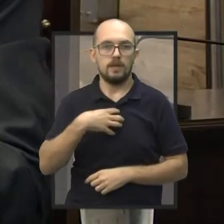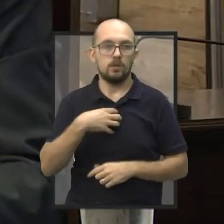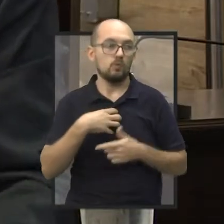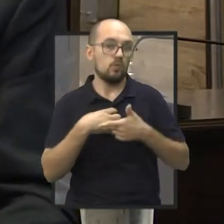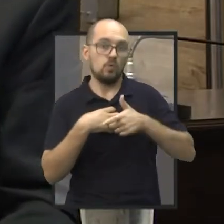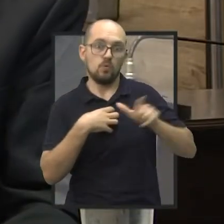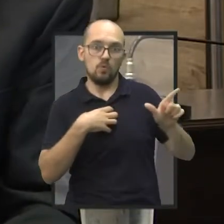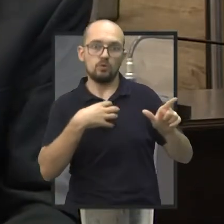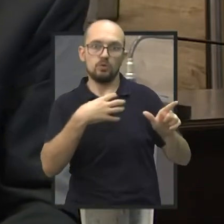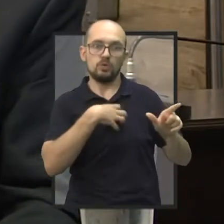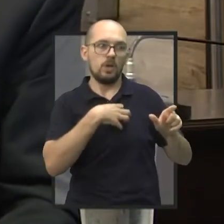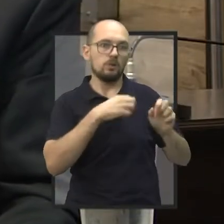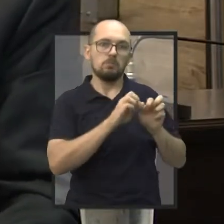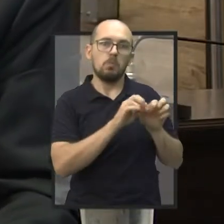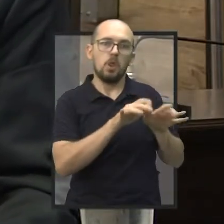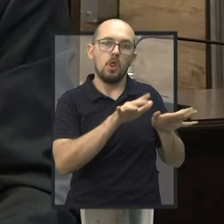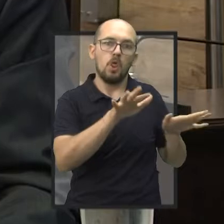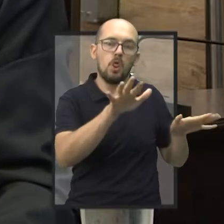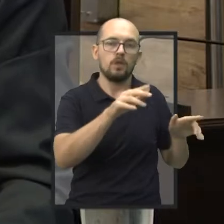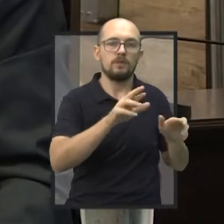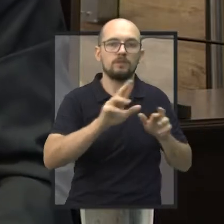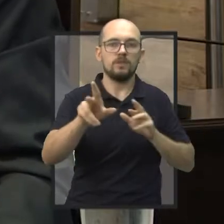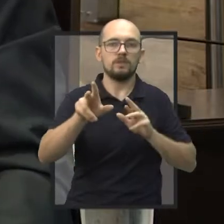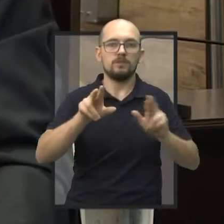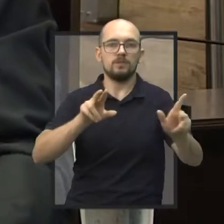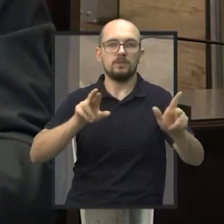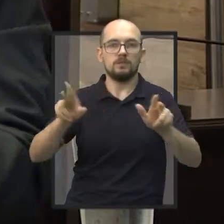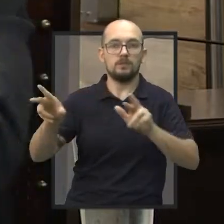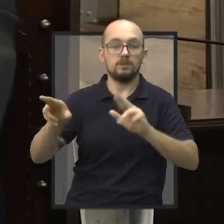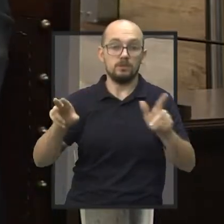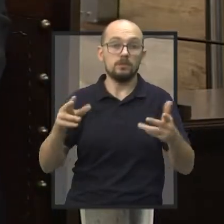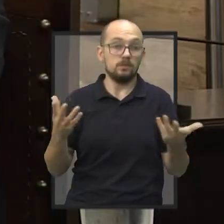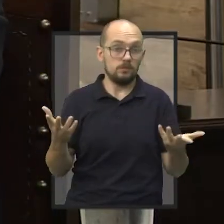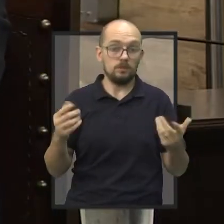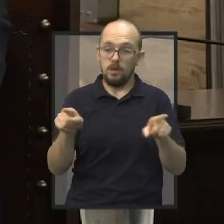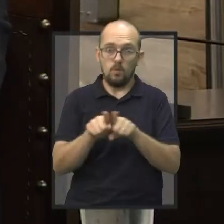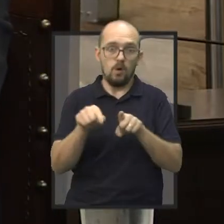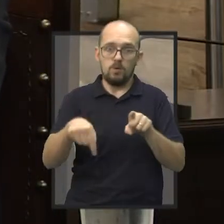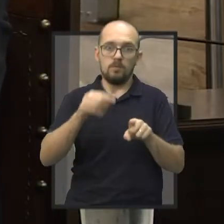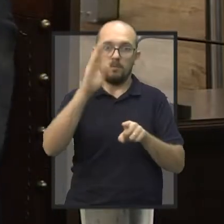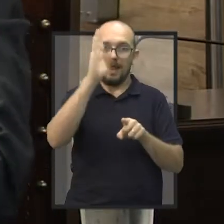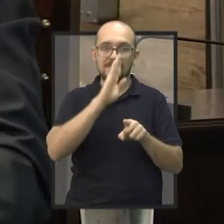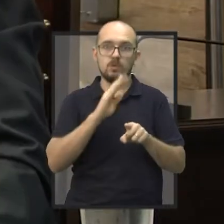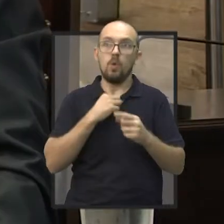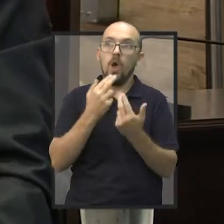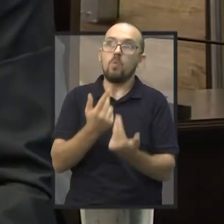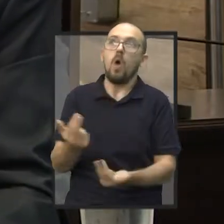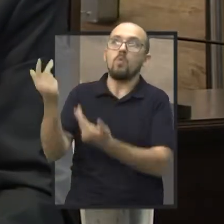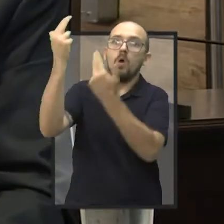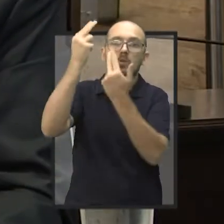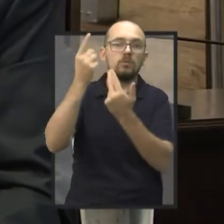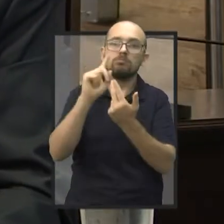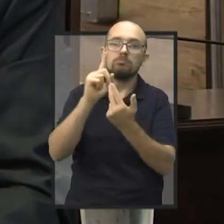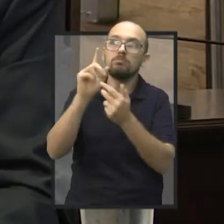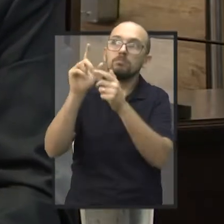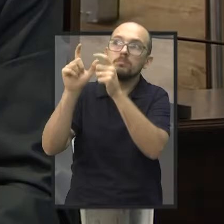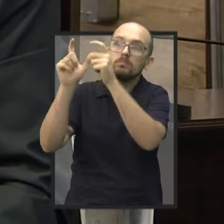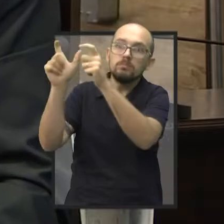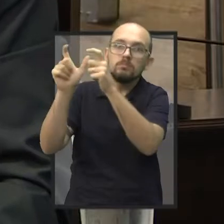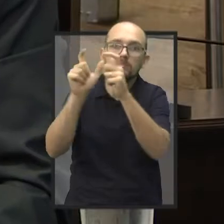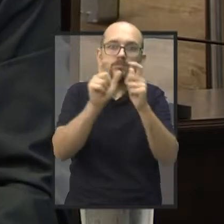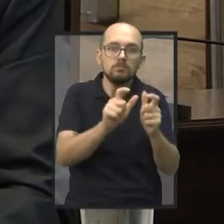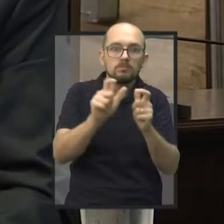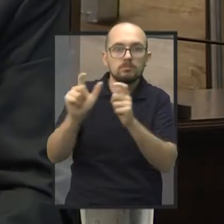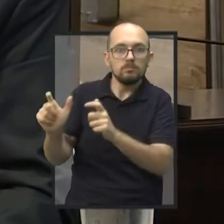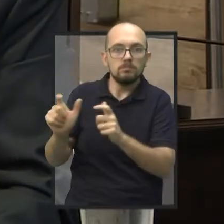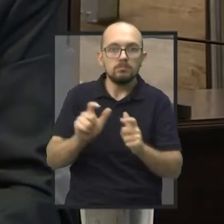totalmente diferente em determinadas regiões do país. E nós pertencemos ao mesmo continente, né? Então, por isso que meu